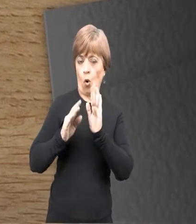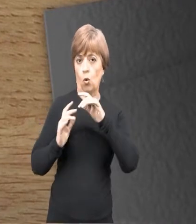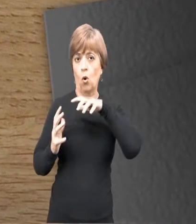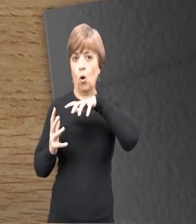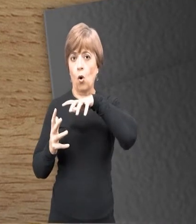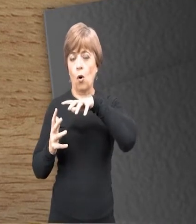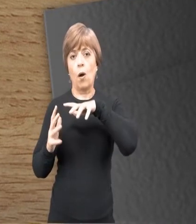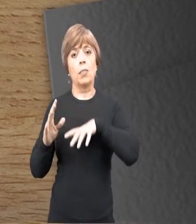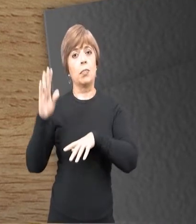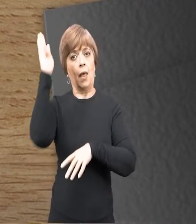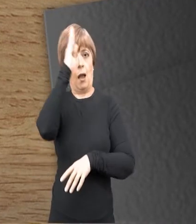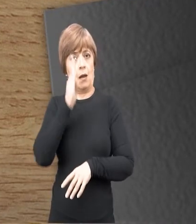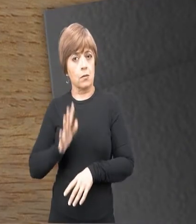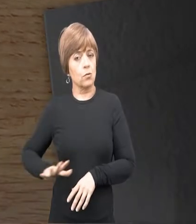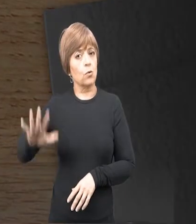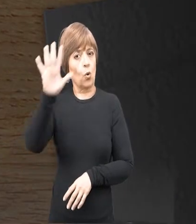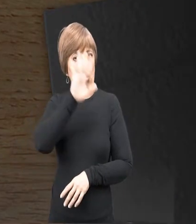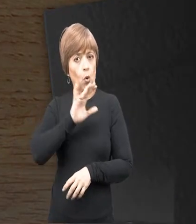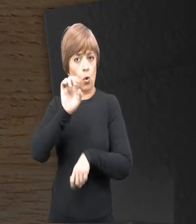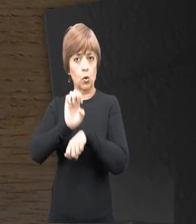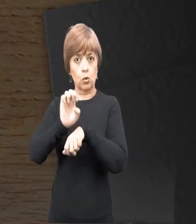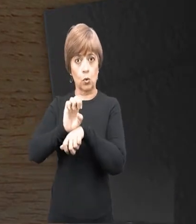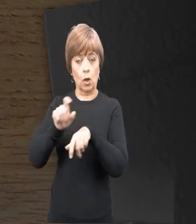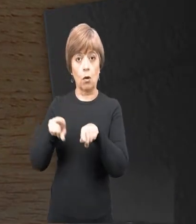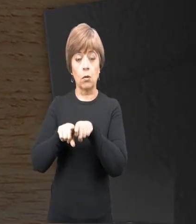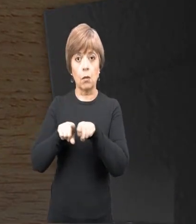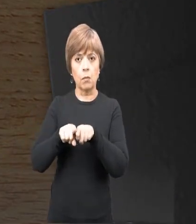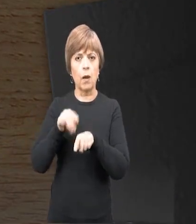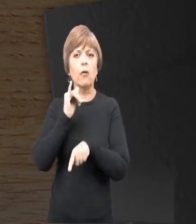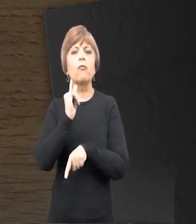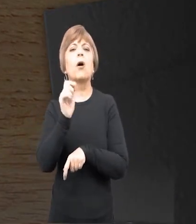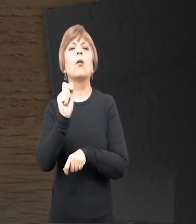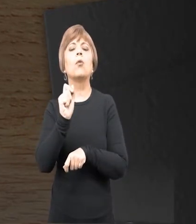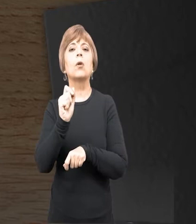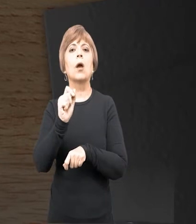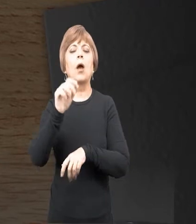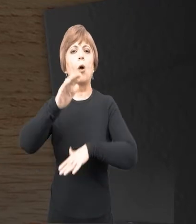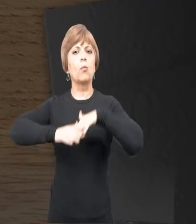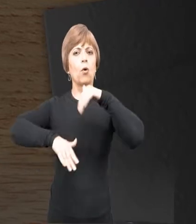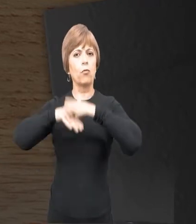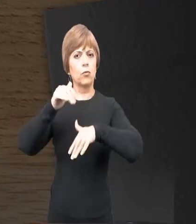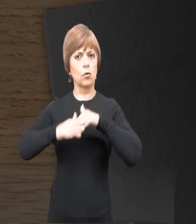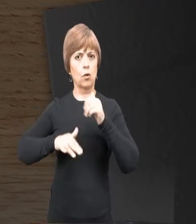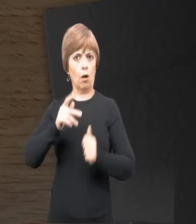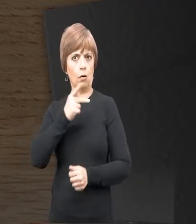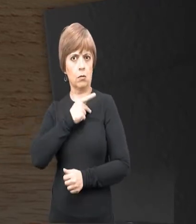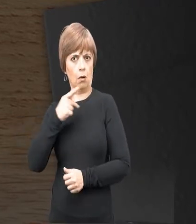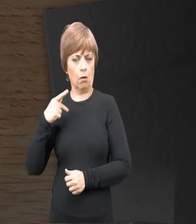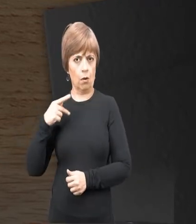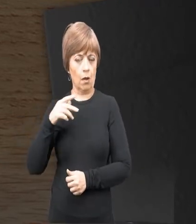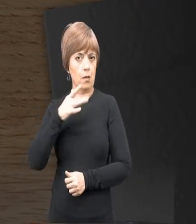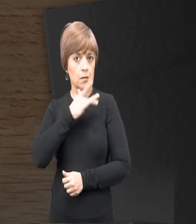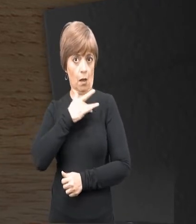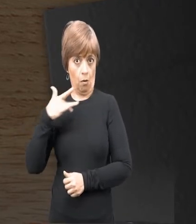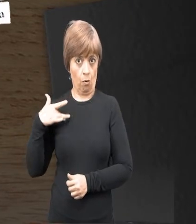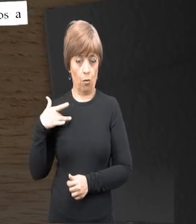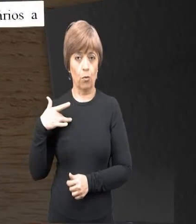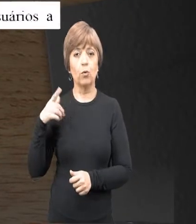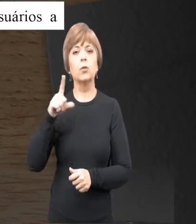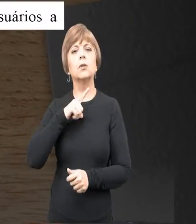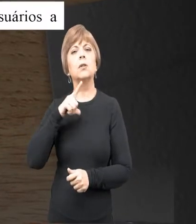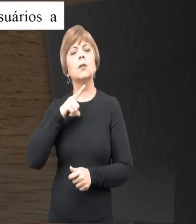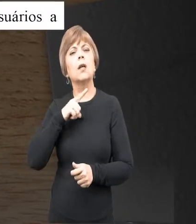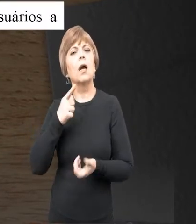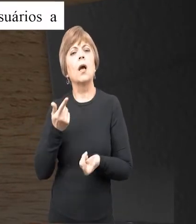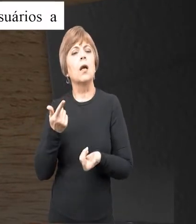do assunto, eles estabelecem que os profissionais de saúde, agentes comunitários de saúde e demais agentes de